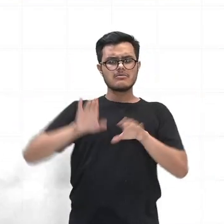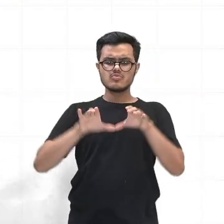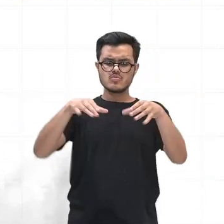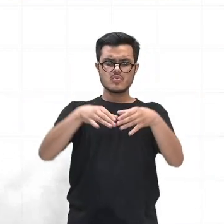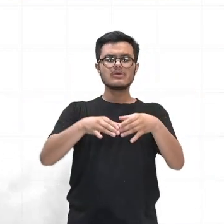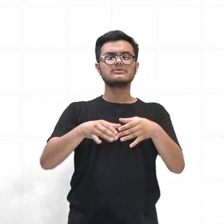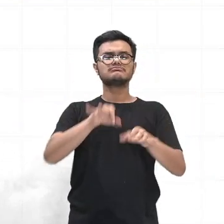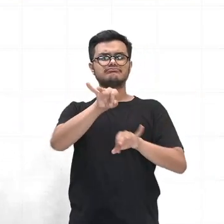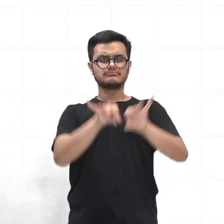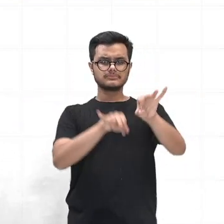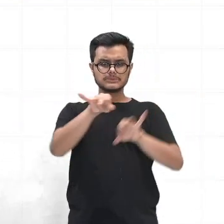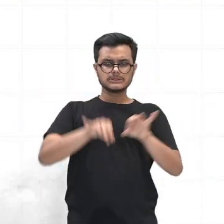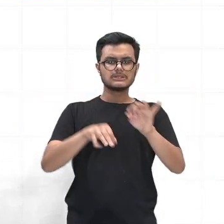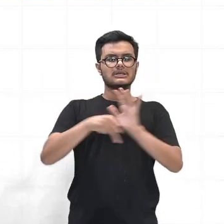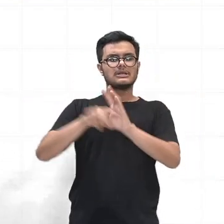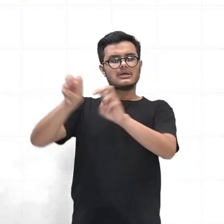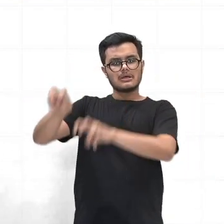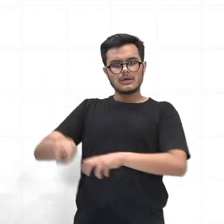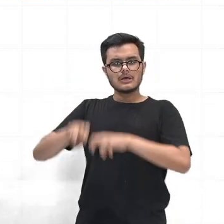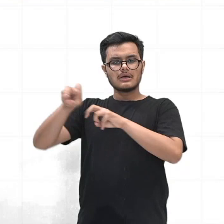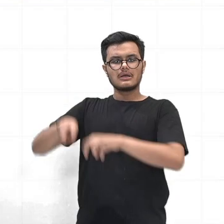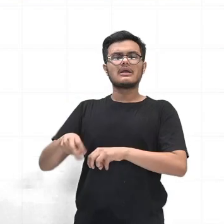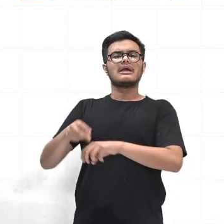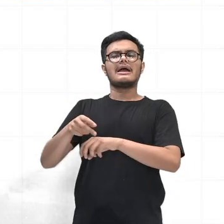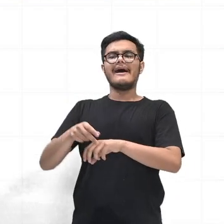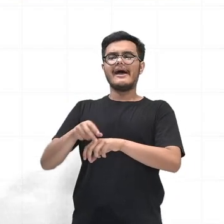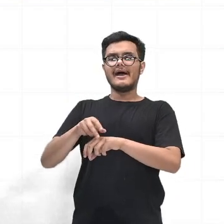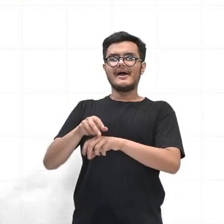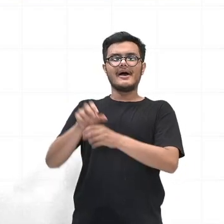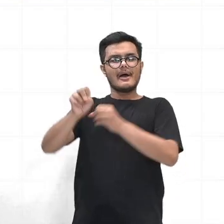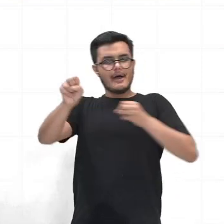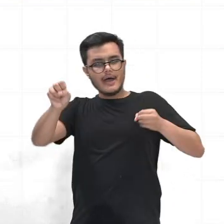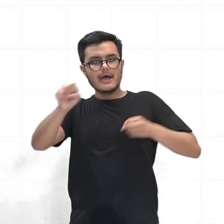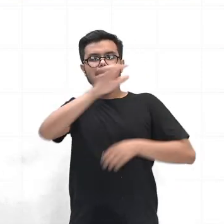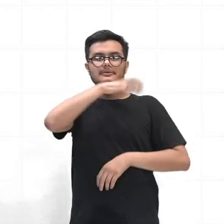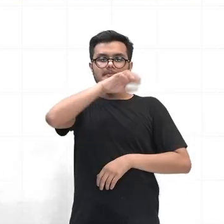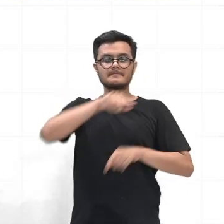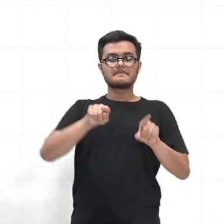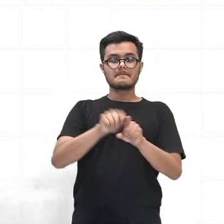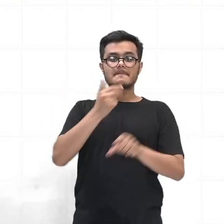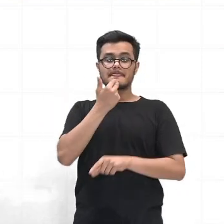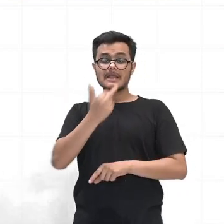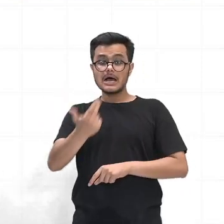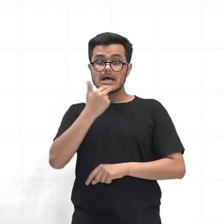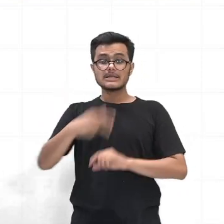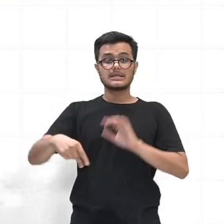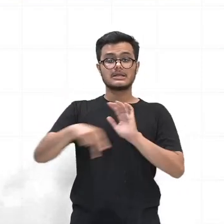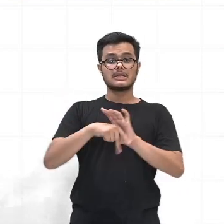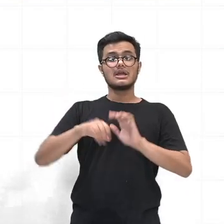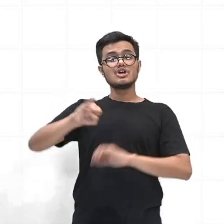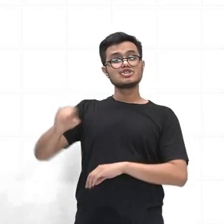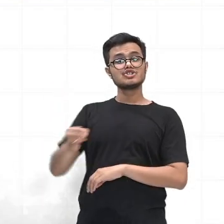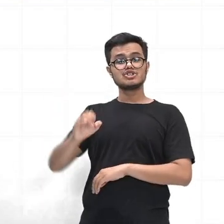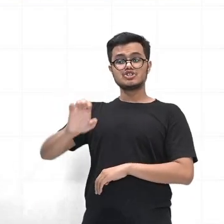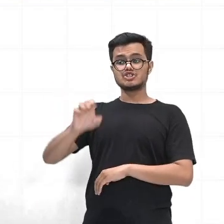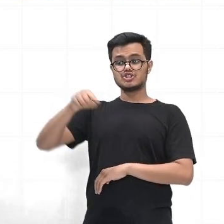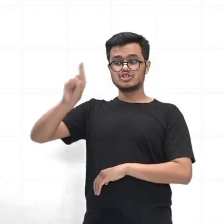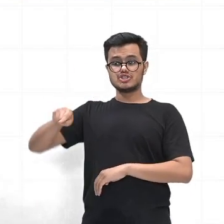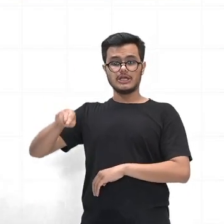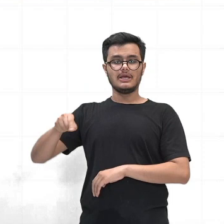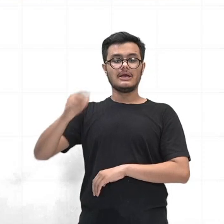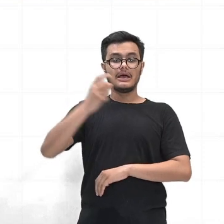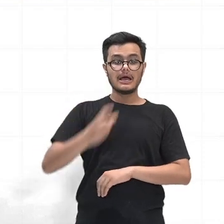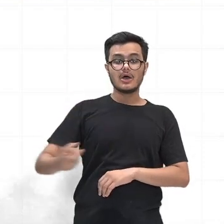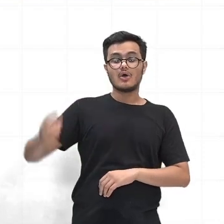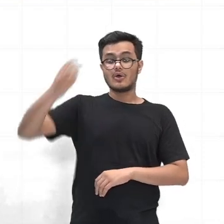sua subsistência na agricultura, caça e pesca. Sua língua pertence à família G e sua